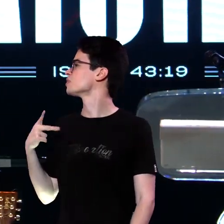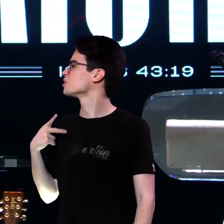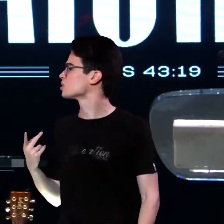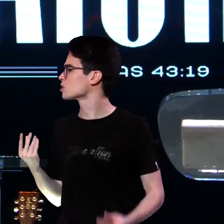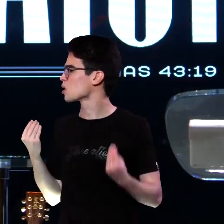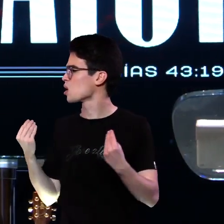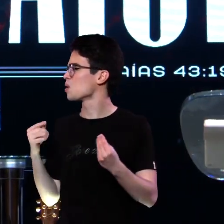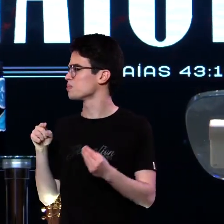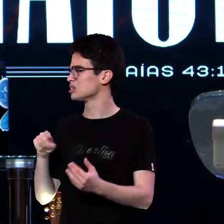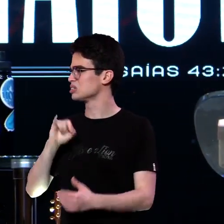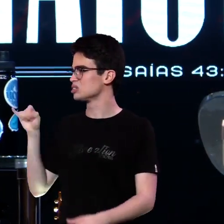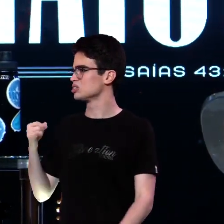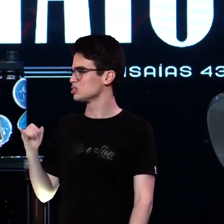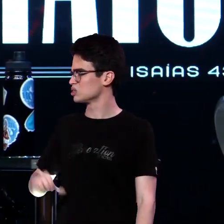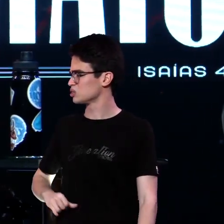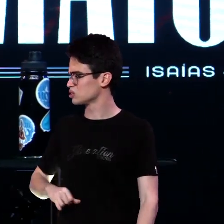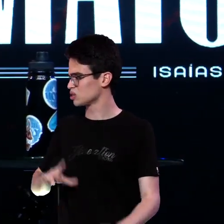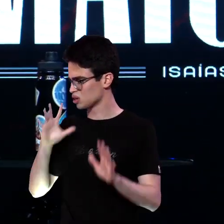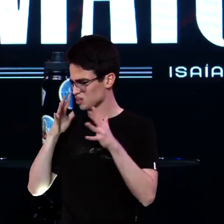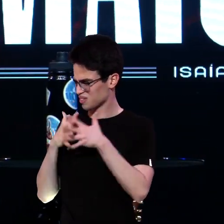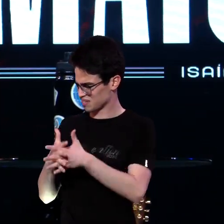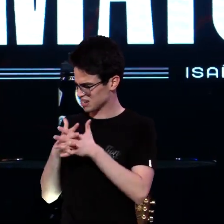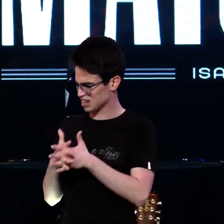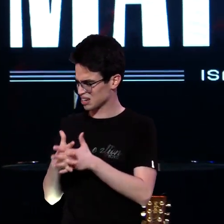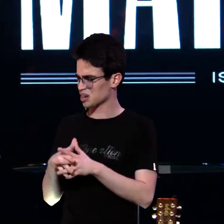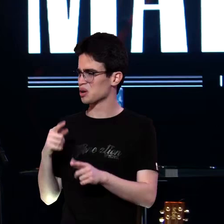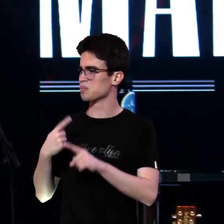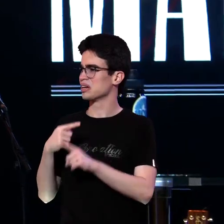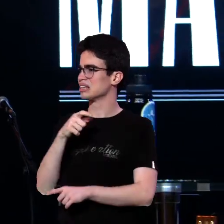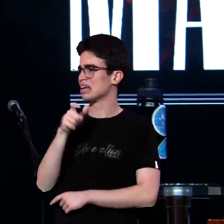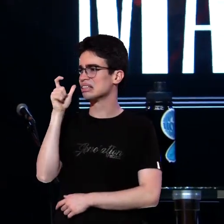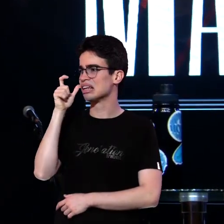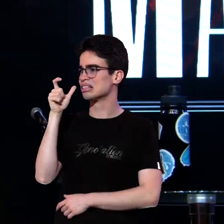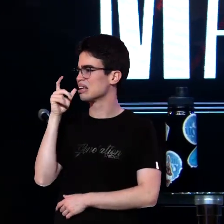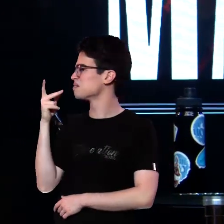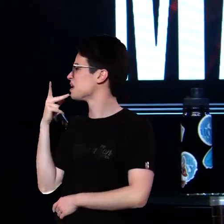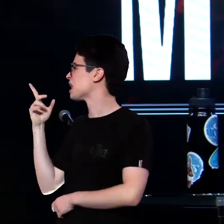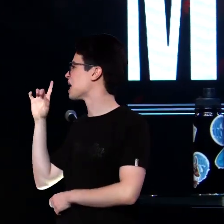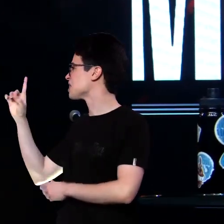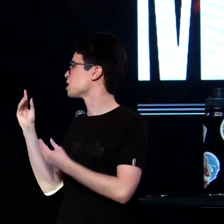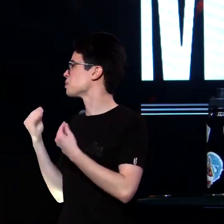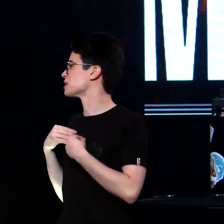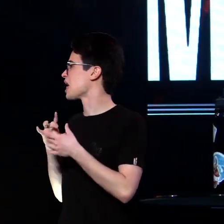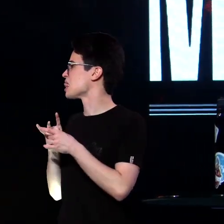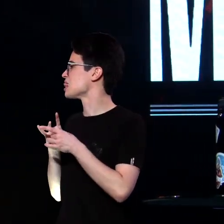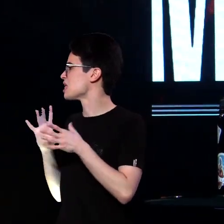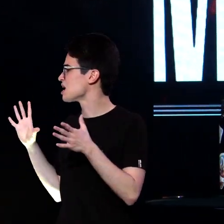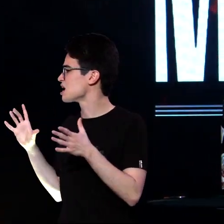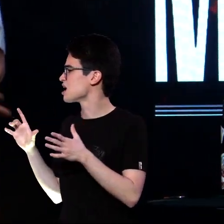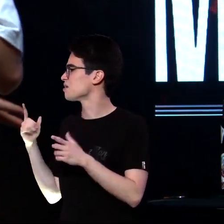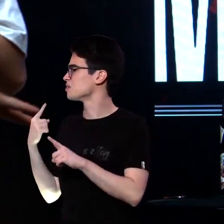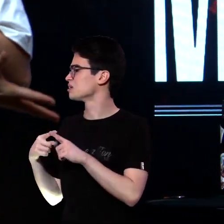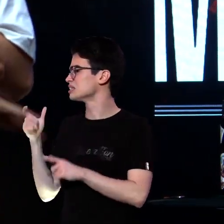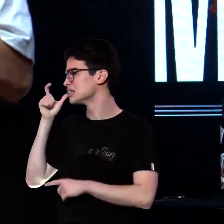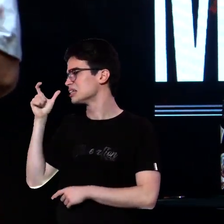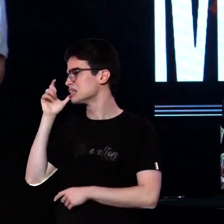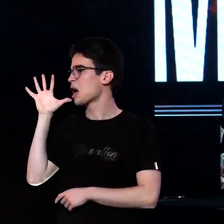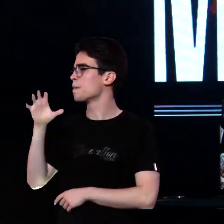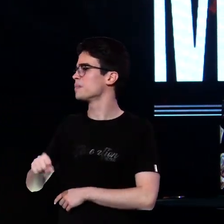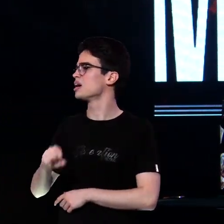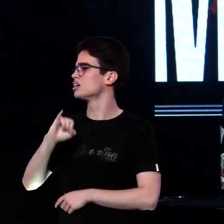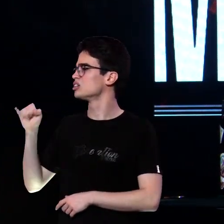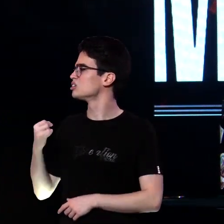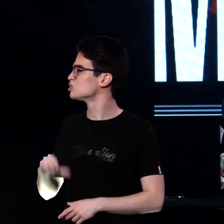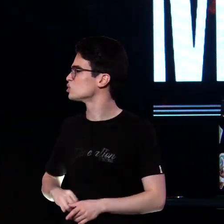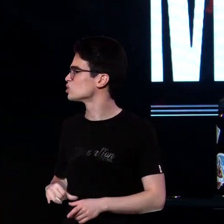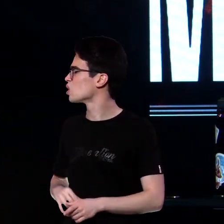livro de Jó, ele é meio esquisito, porque Satanás vem falar para Deus permitir que Satanás ataque a vida de Jó. Por que